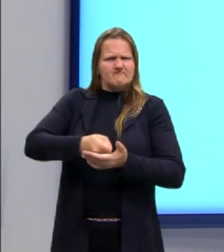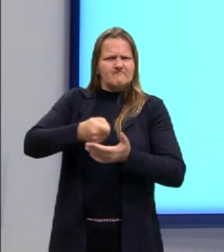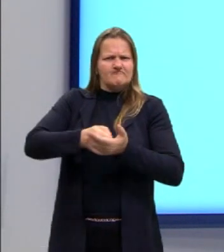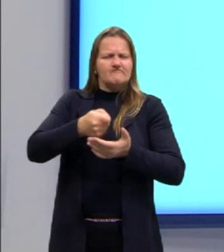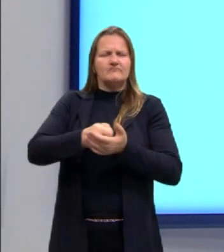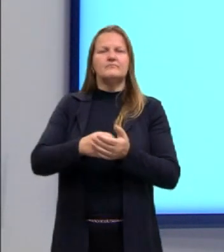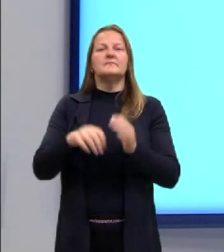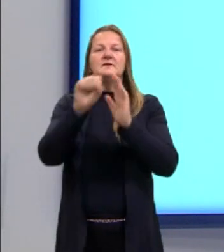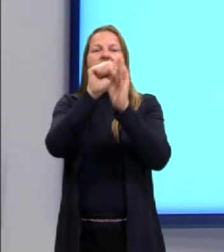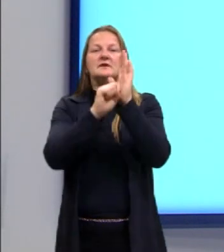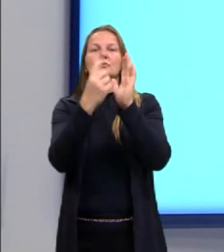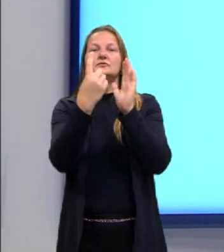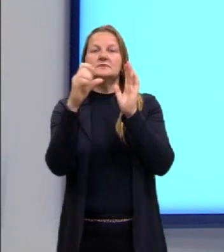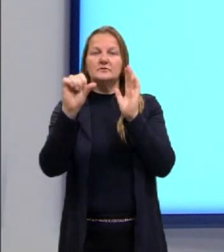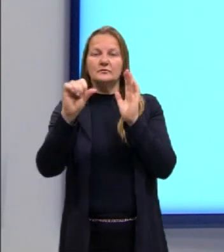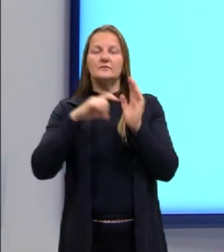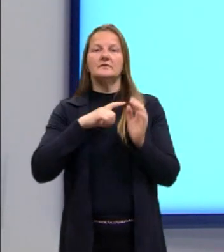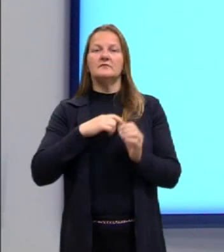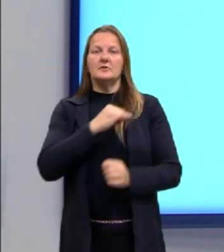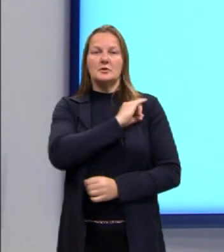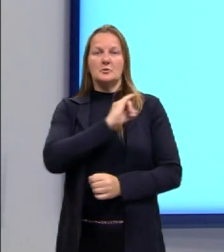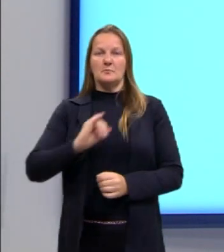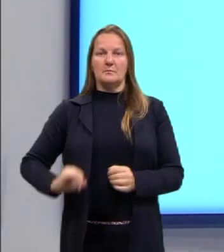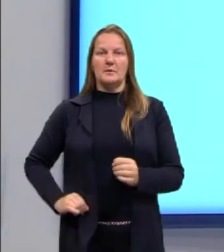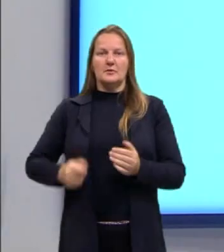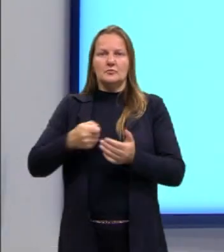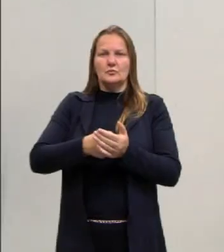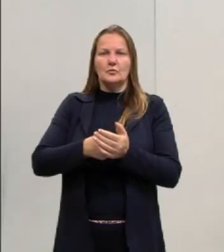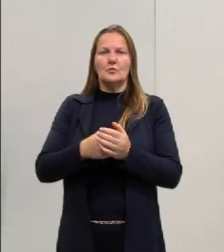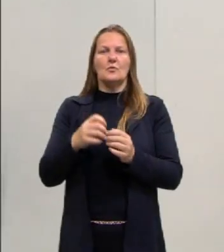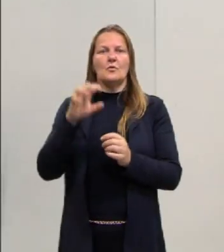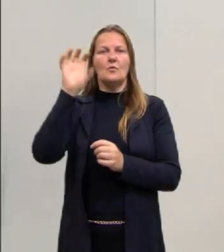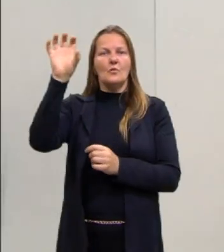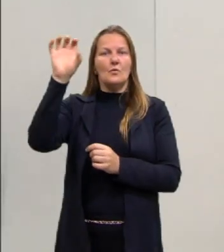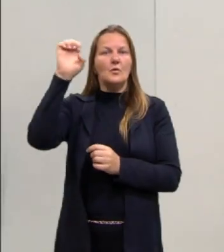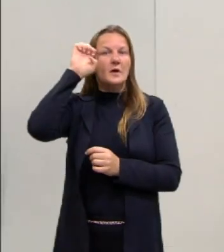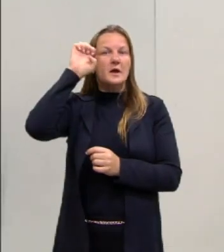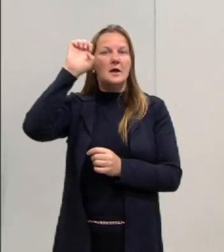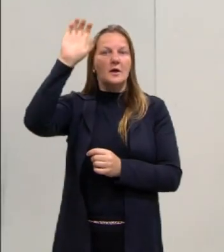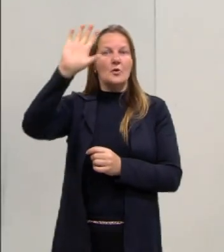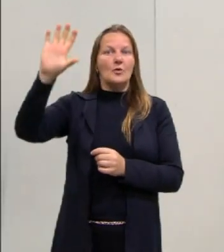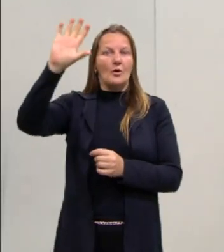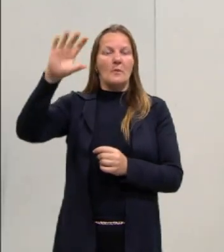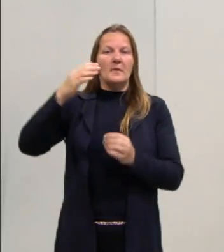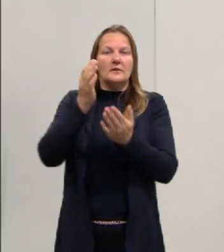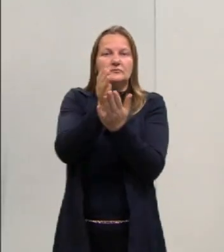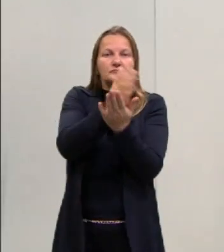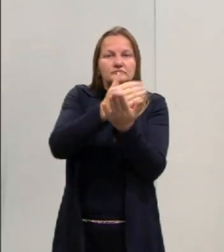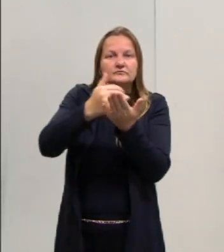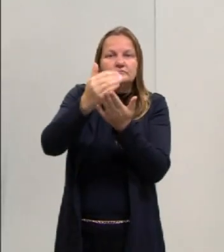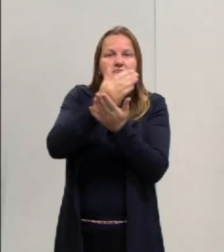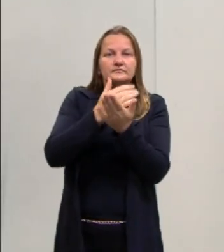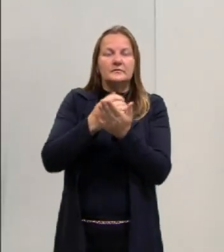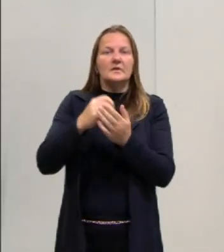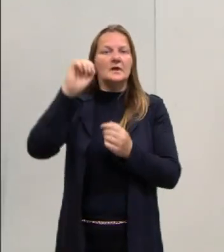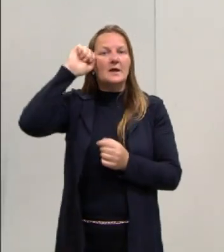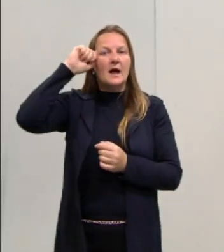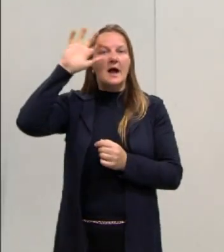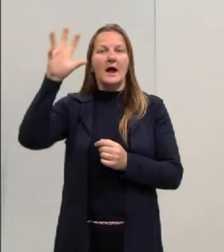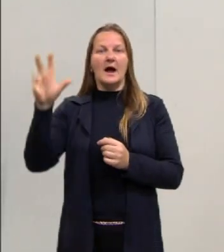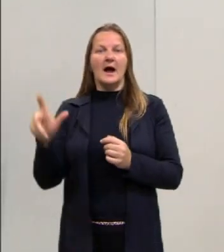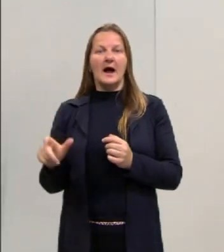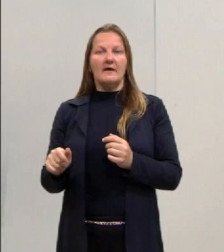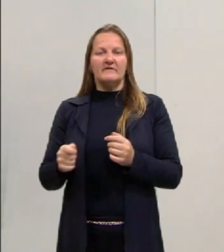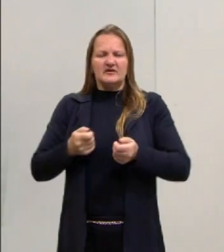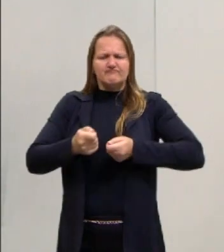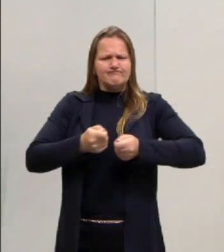no final do século 19 os países do continente europeu fizeram uma partilha do continente africano né para